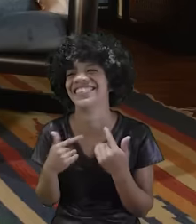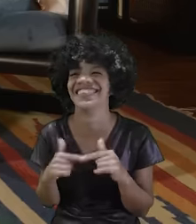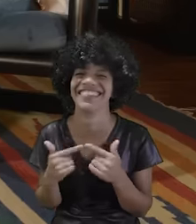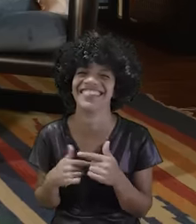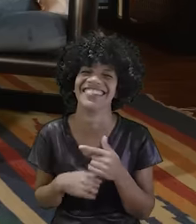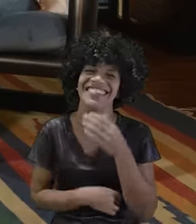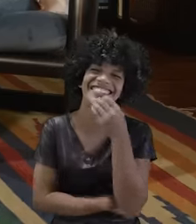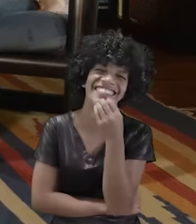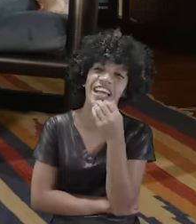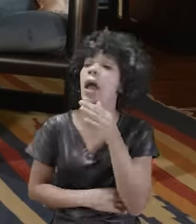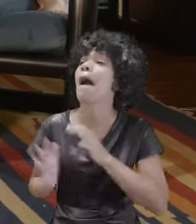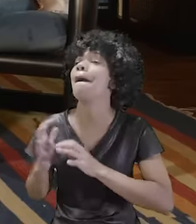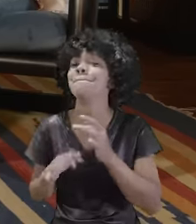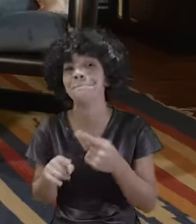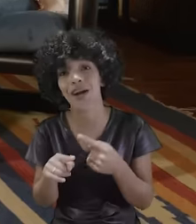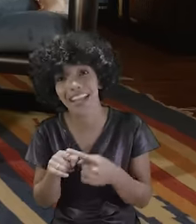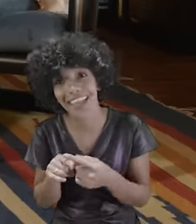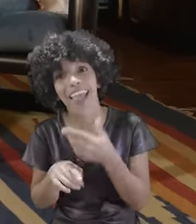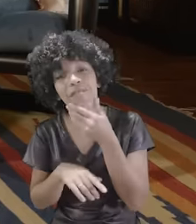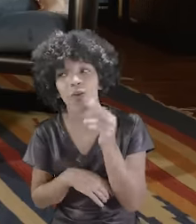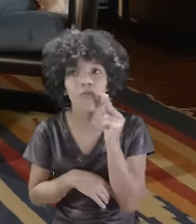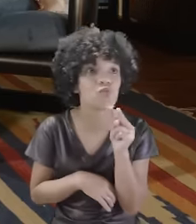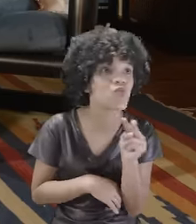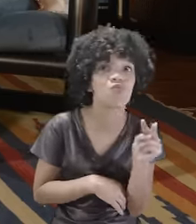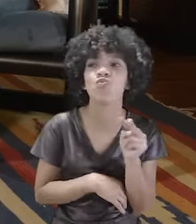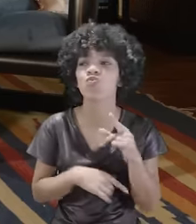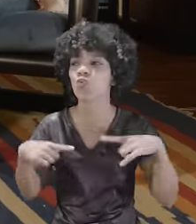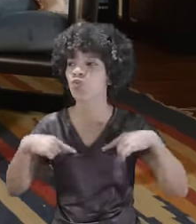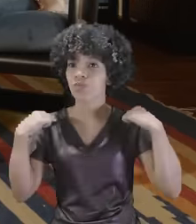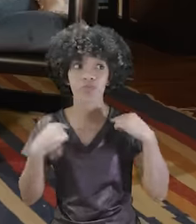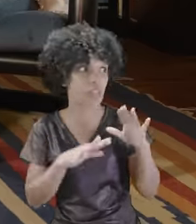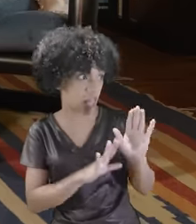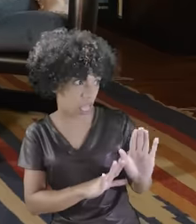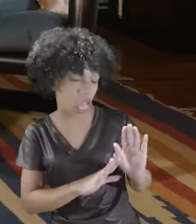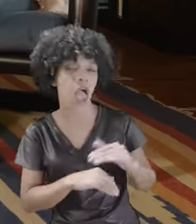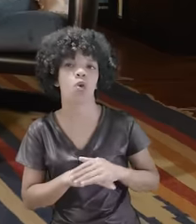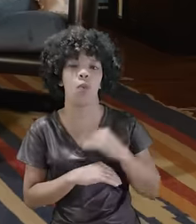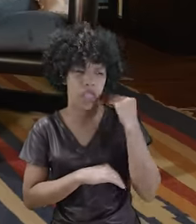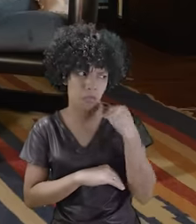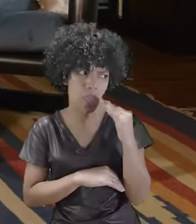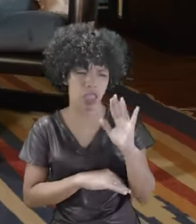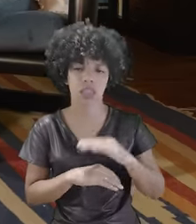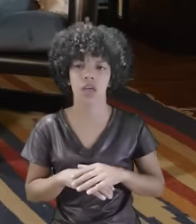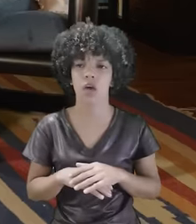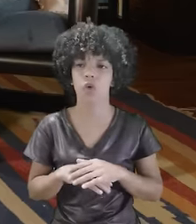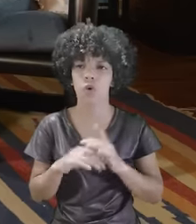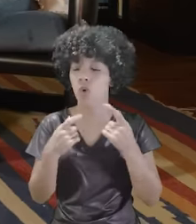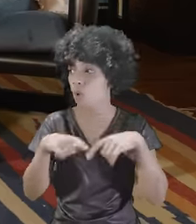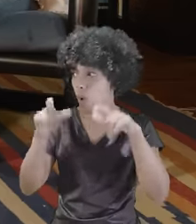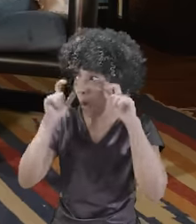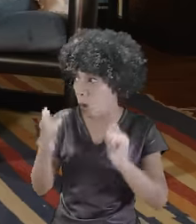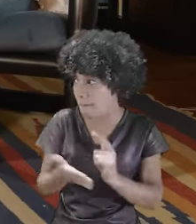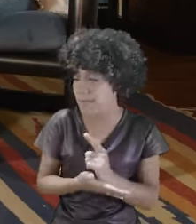da briga com marido porque ele olha para as outras meninas que estão aqui uma vez ele ele comprou o óculos